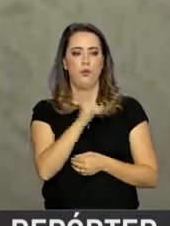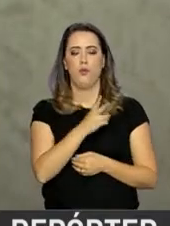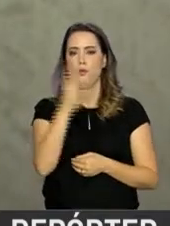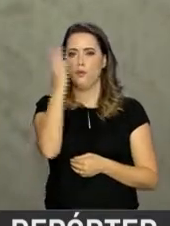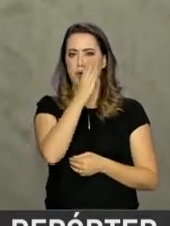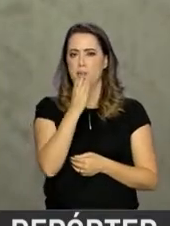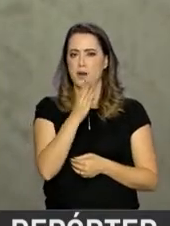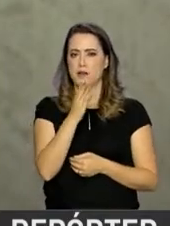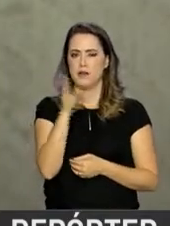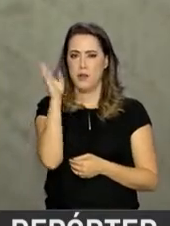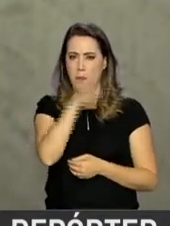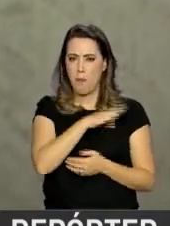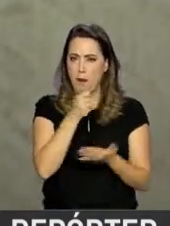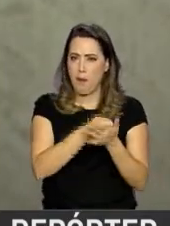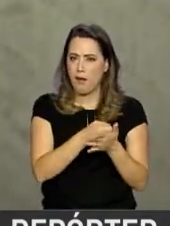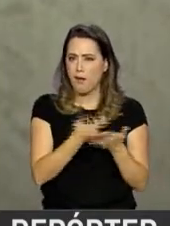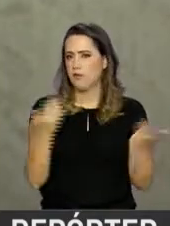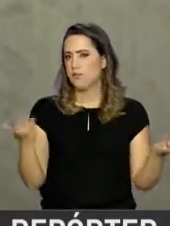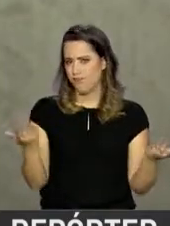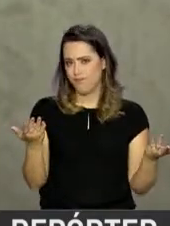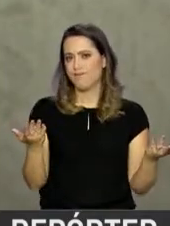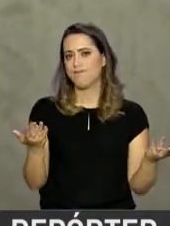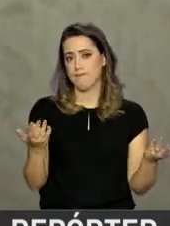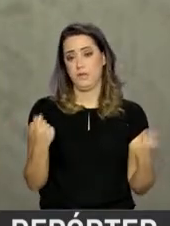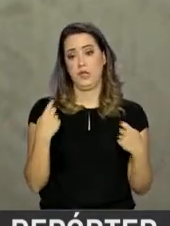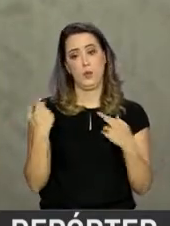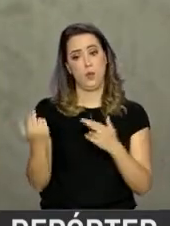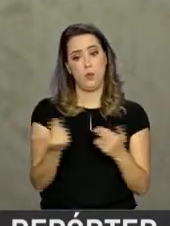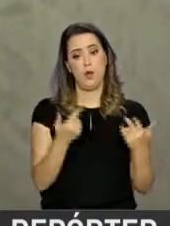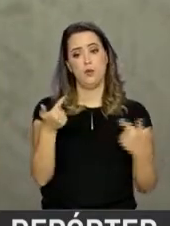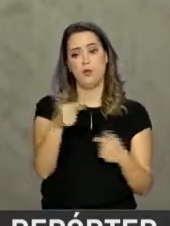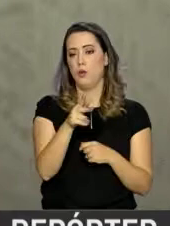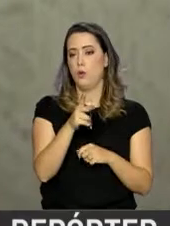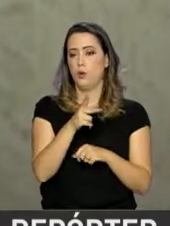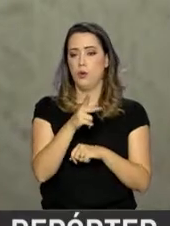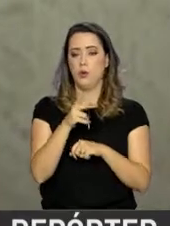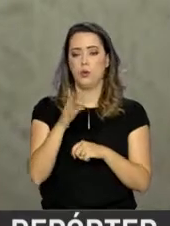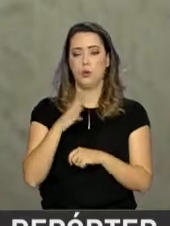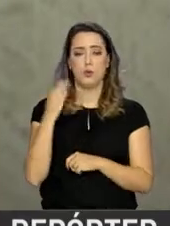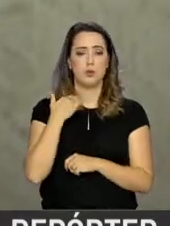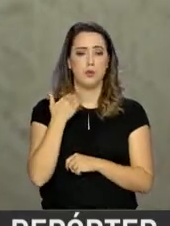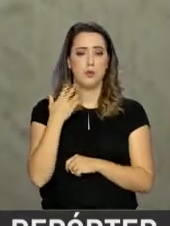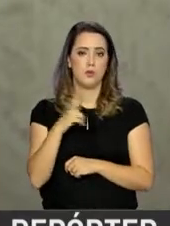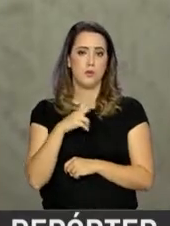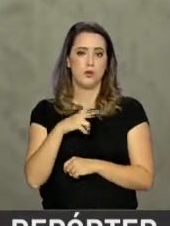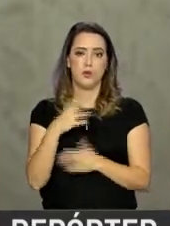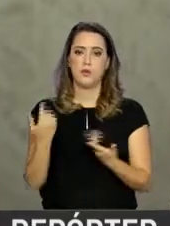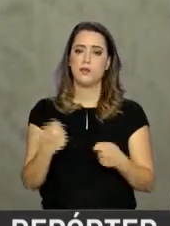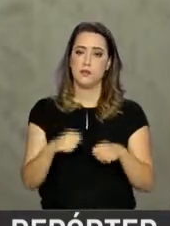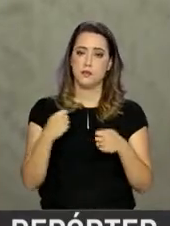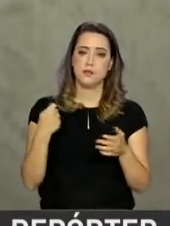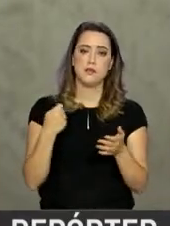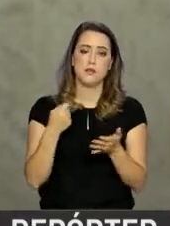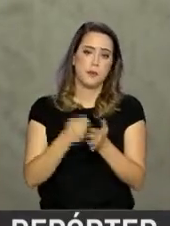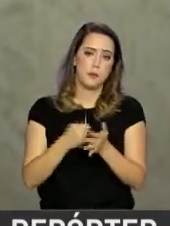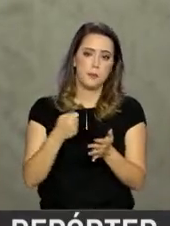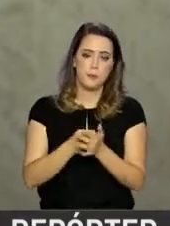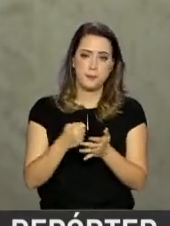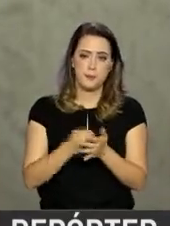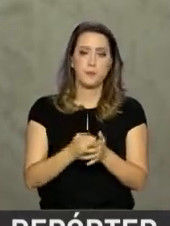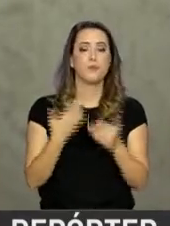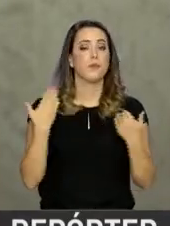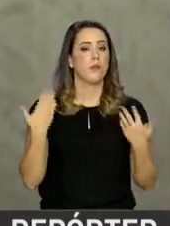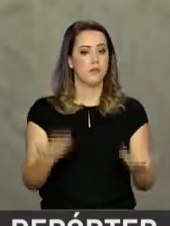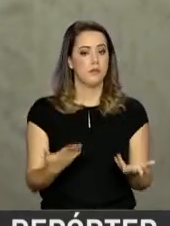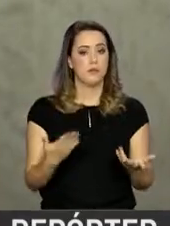nessa questão é tratado como se fosse da mesma forma que um banco privado. Então nós temos a necessidade de